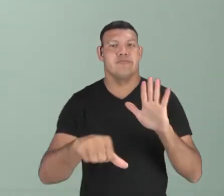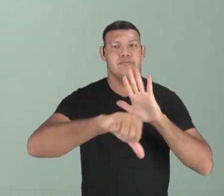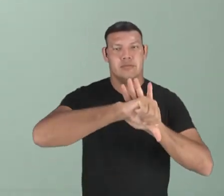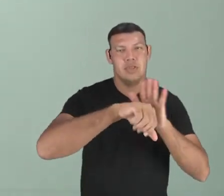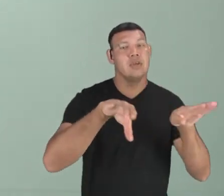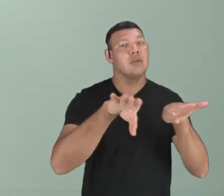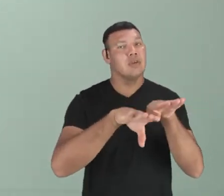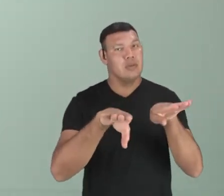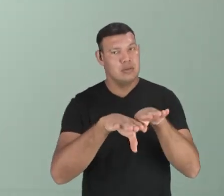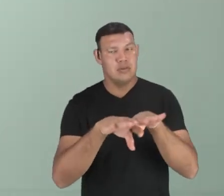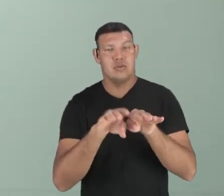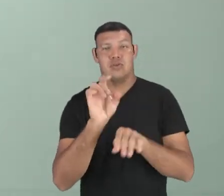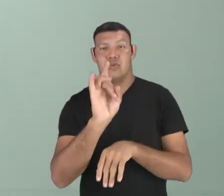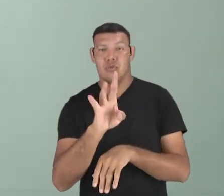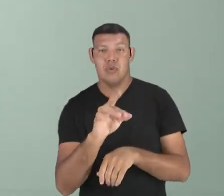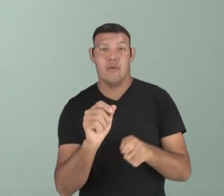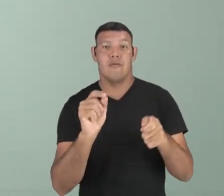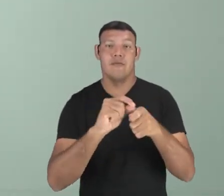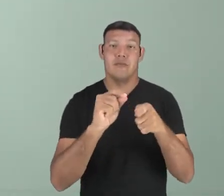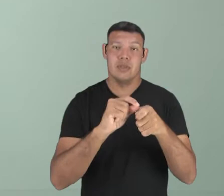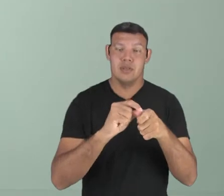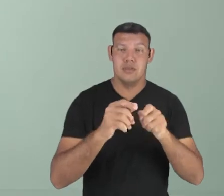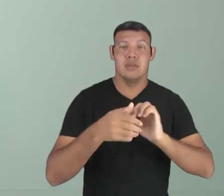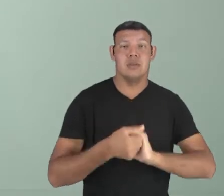também apenas realizam